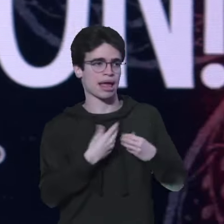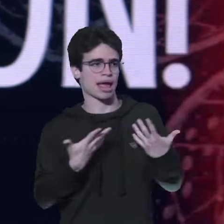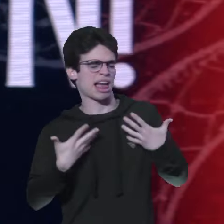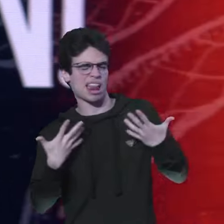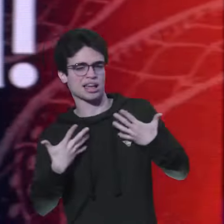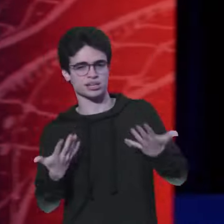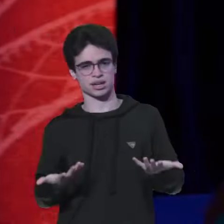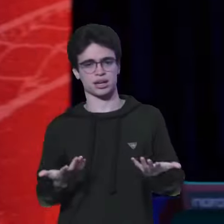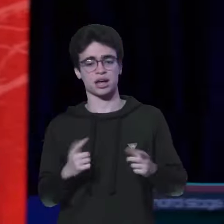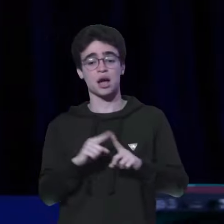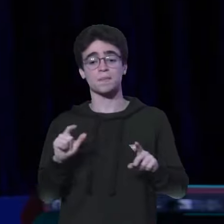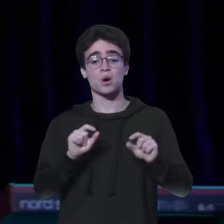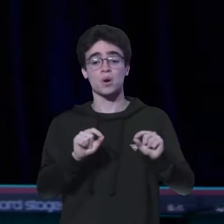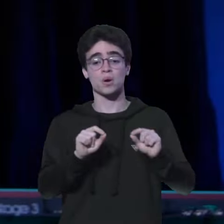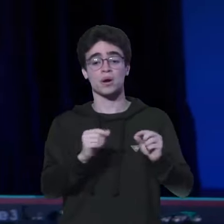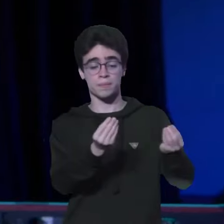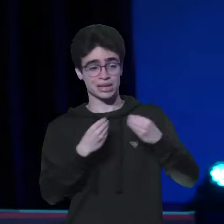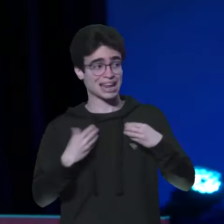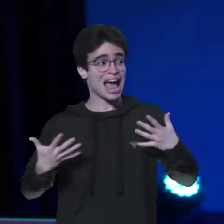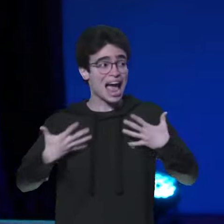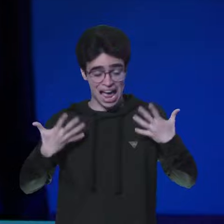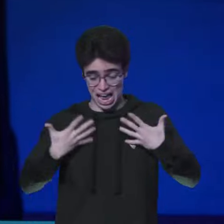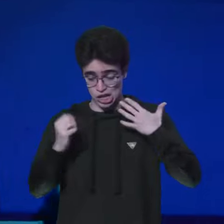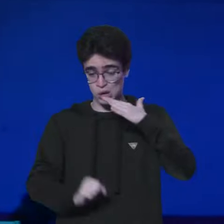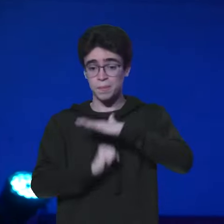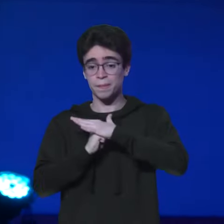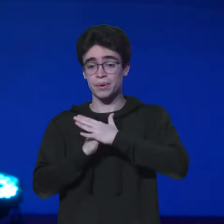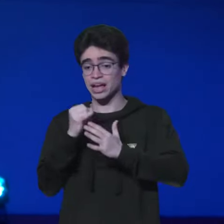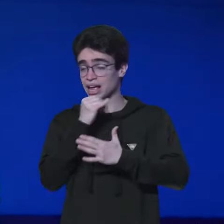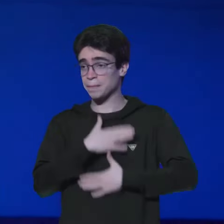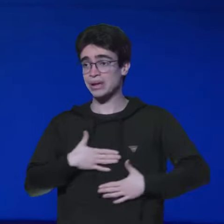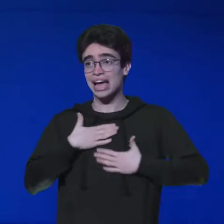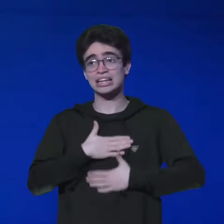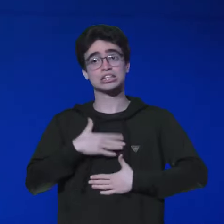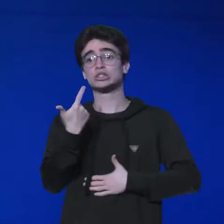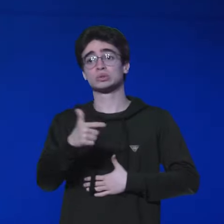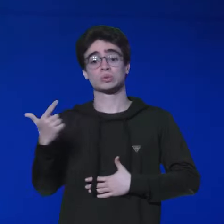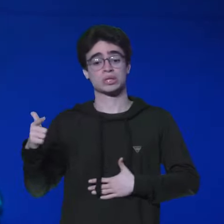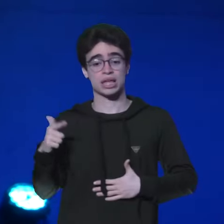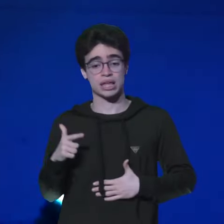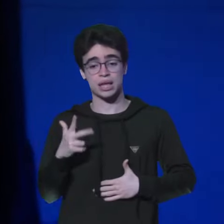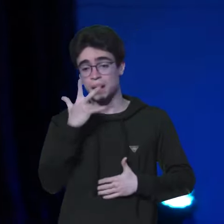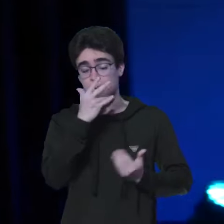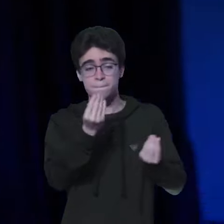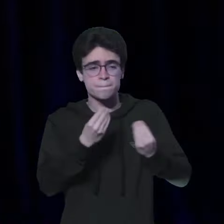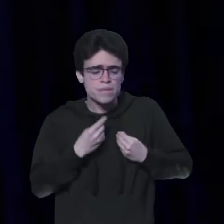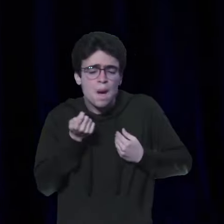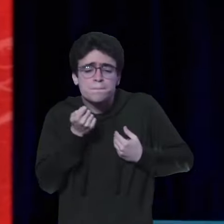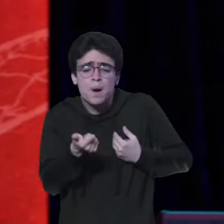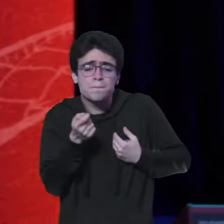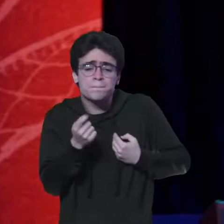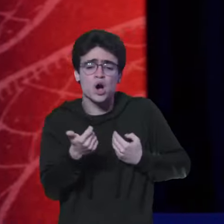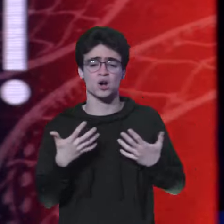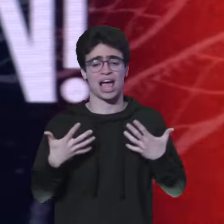Mas é interessante que não gera alegria o suficiente para você se sentir satisfeito. Gera um pouco de